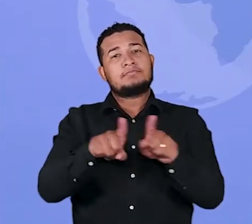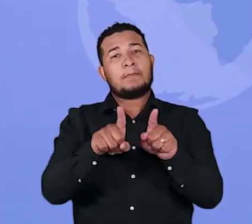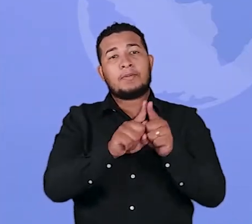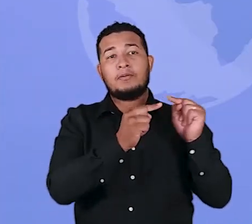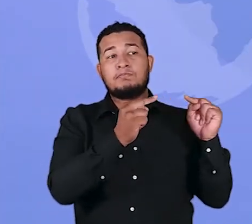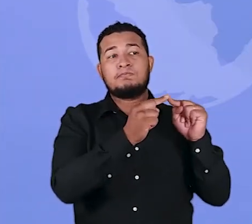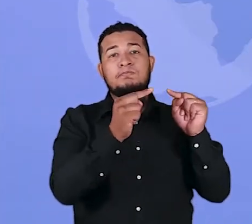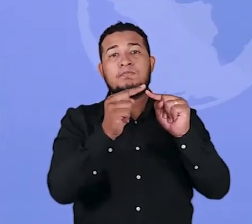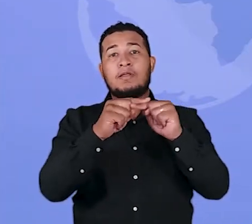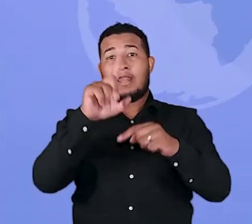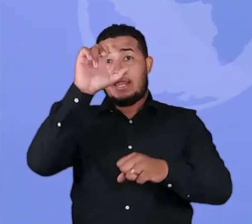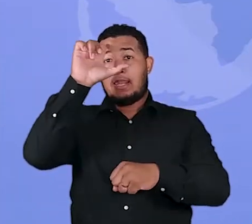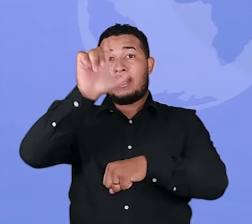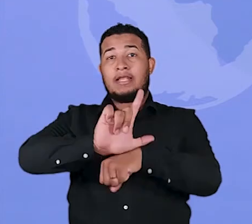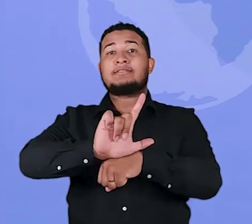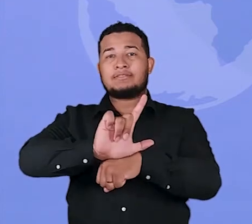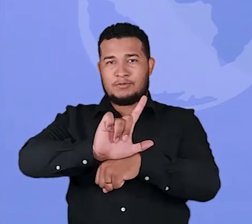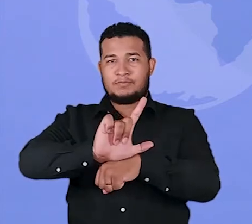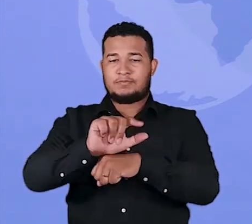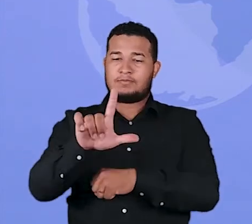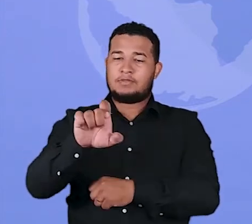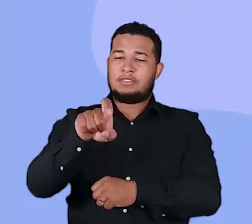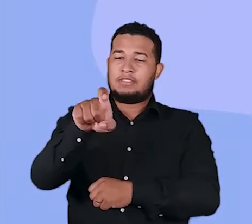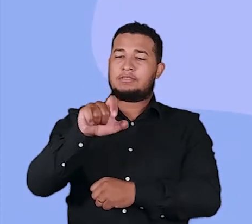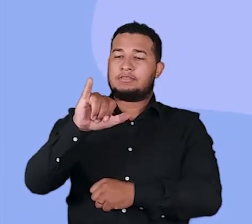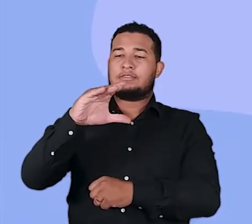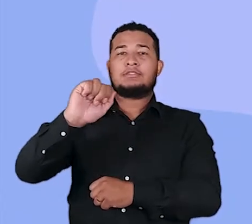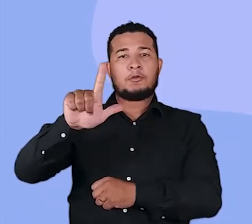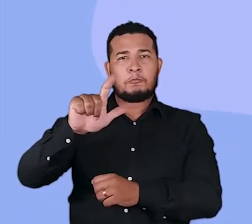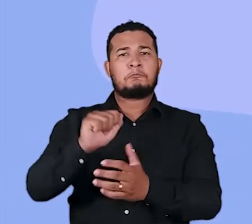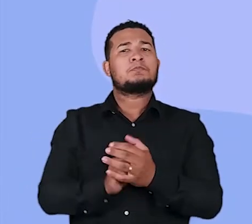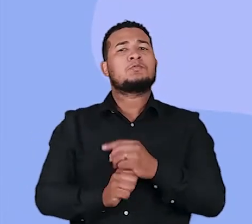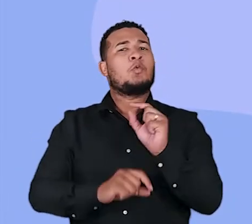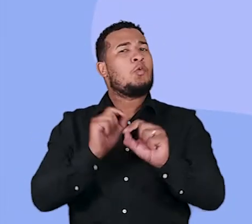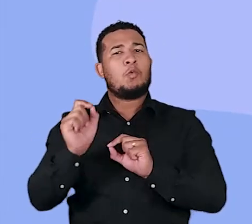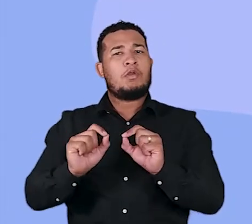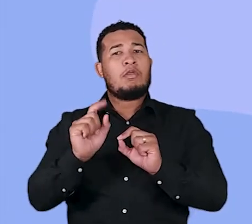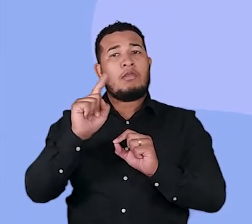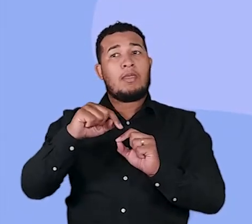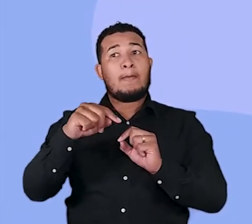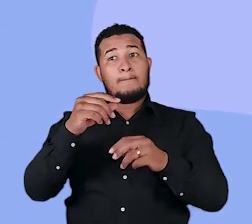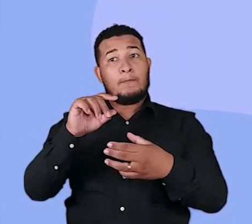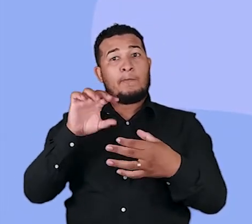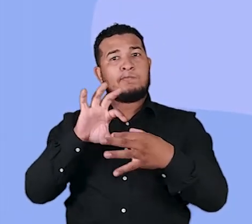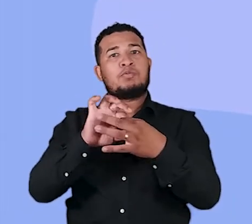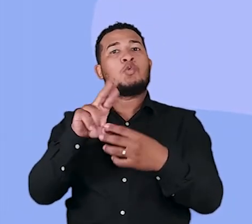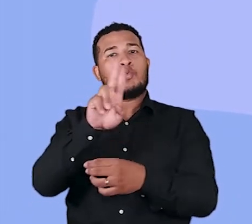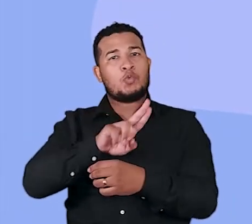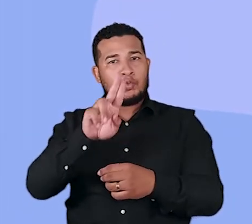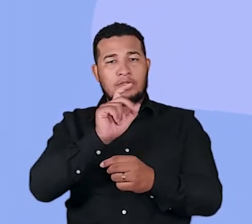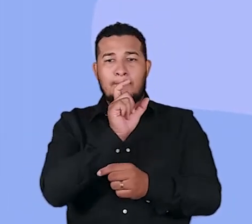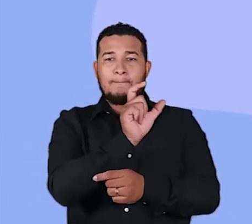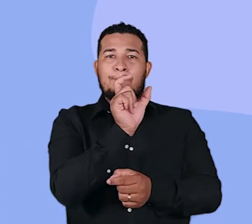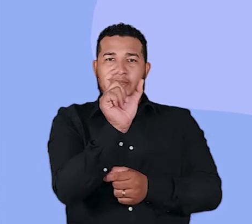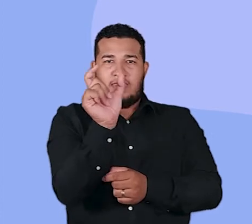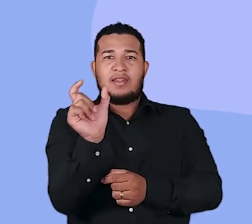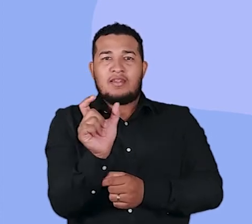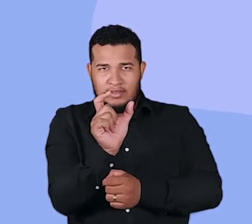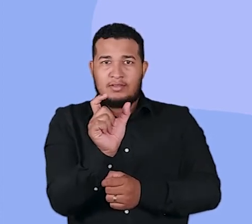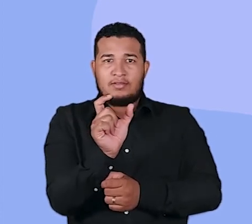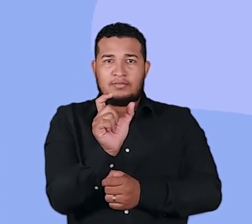temos a coesão lexical. Vamos dar uma olhada aí na coesão lexical. Fala assim, ó, consiste na utilização